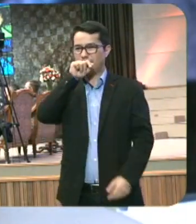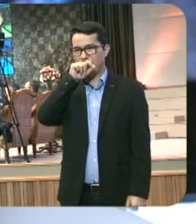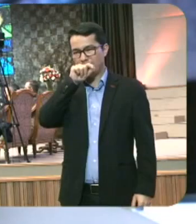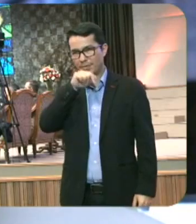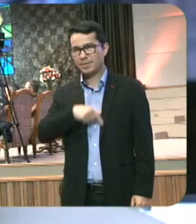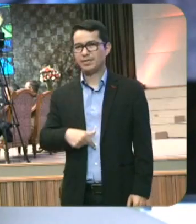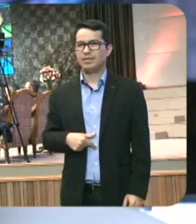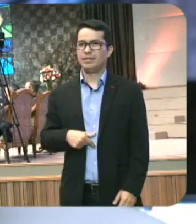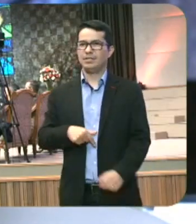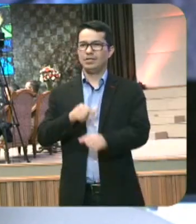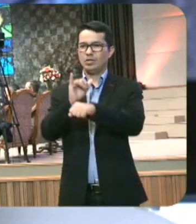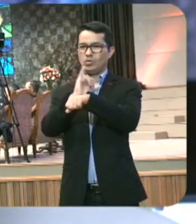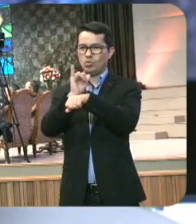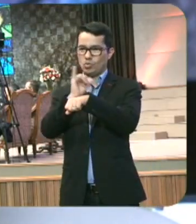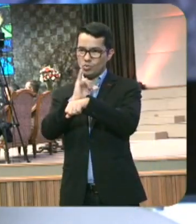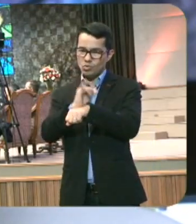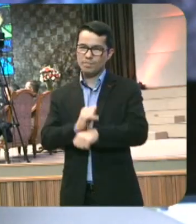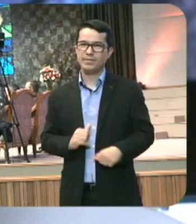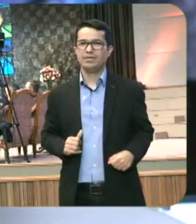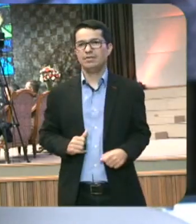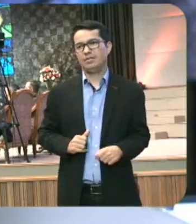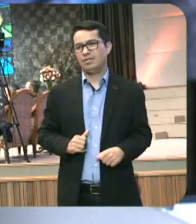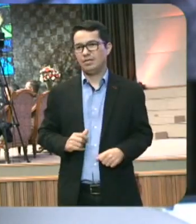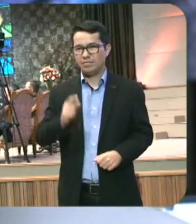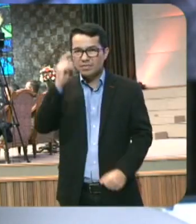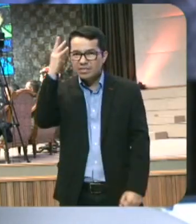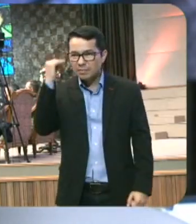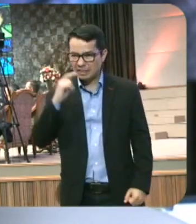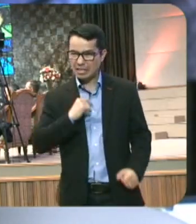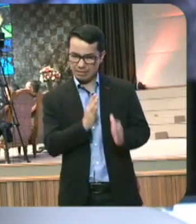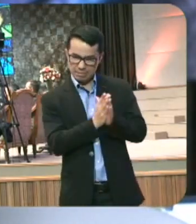Twitter e etc. Não vai achar.